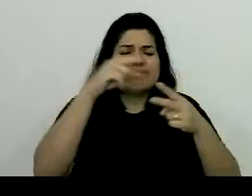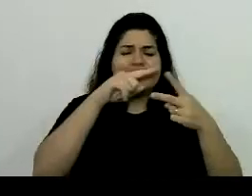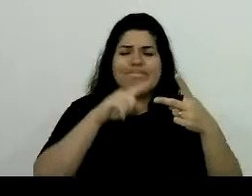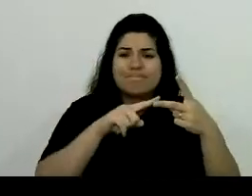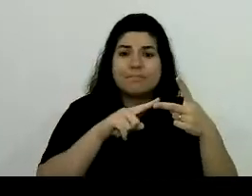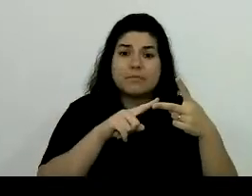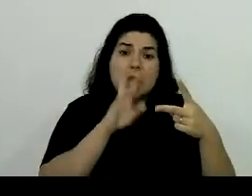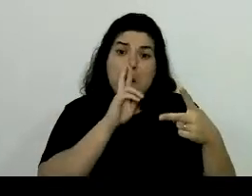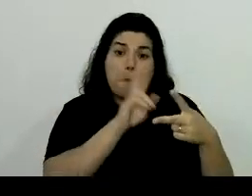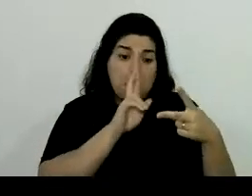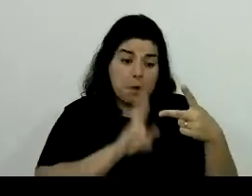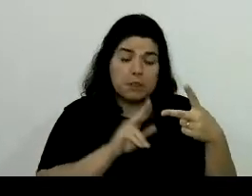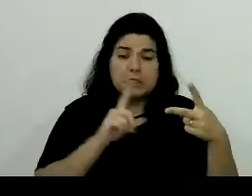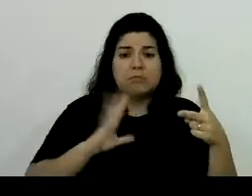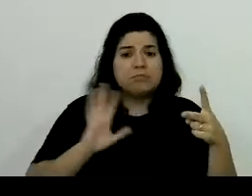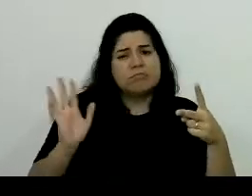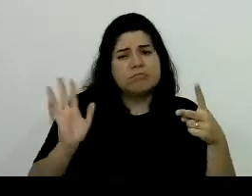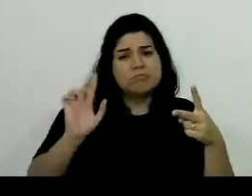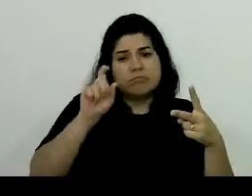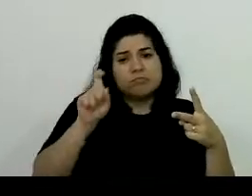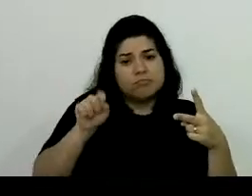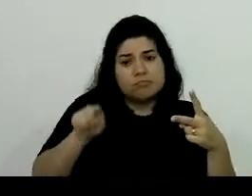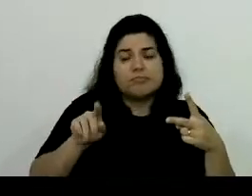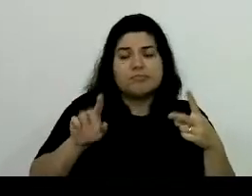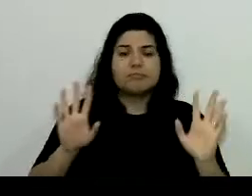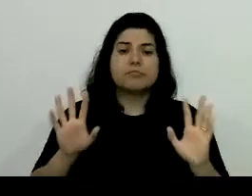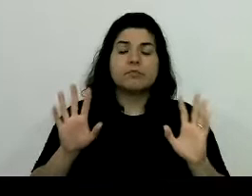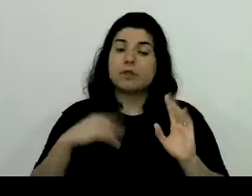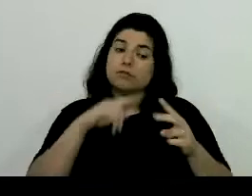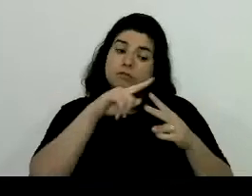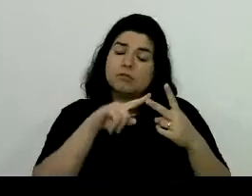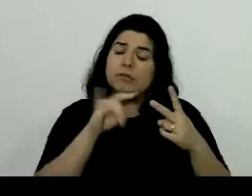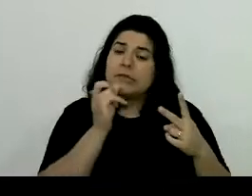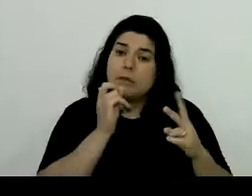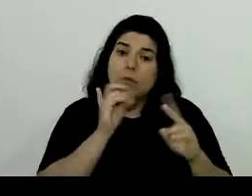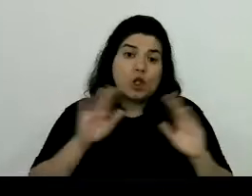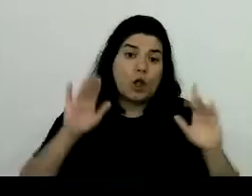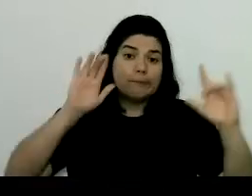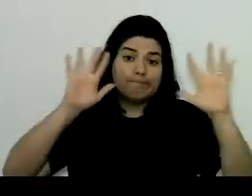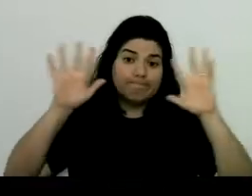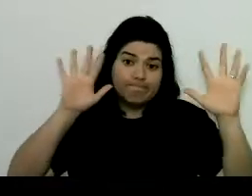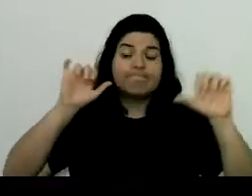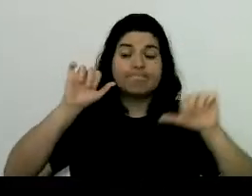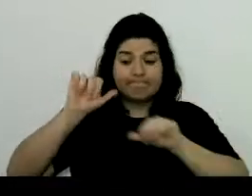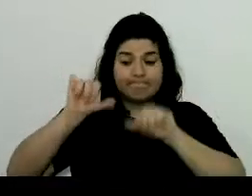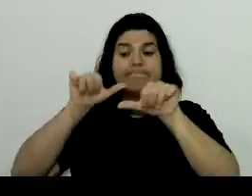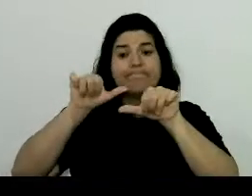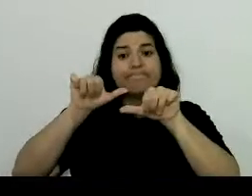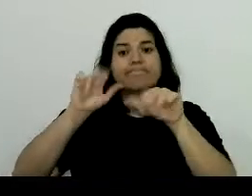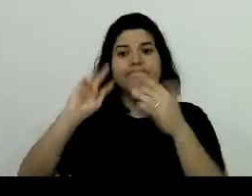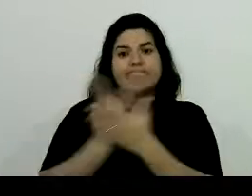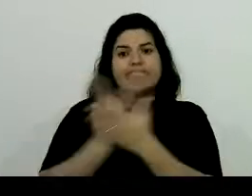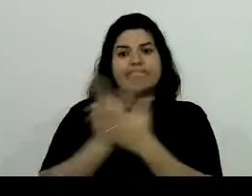totalmente respondidas, né? Eu tracei isso como dois exemplos de mudanças na forma de ver,